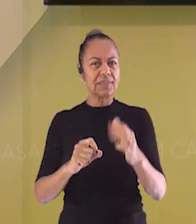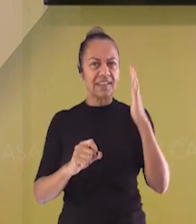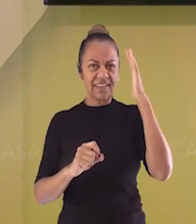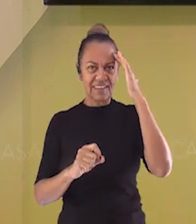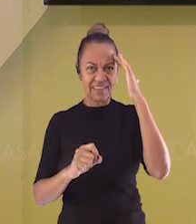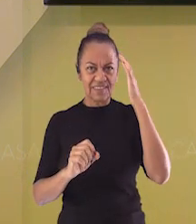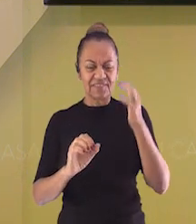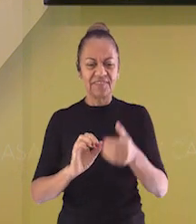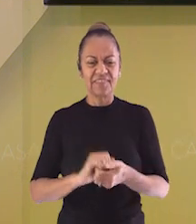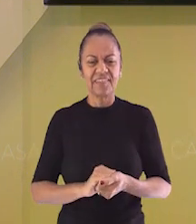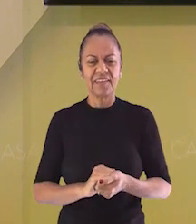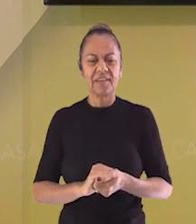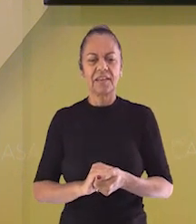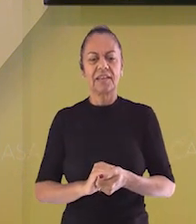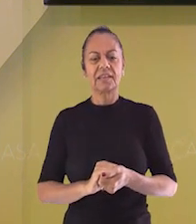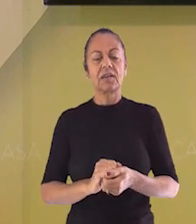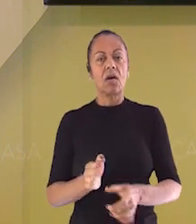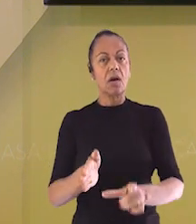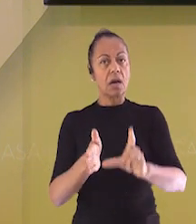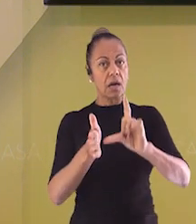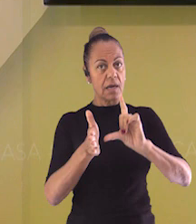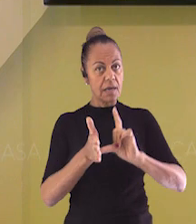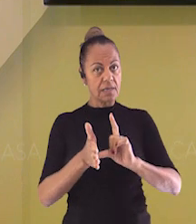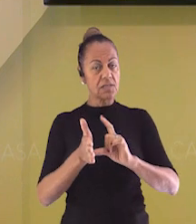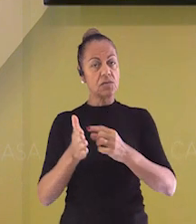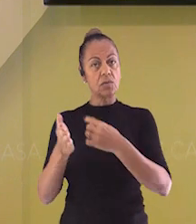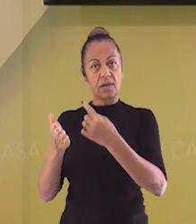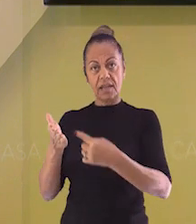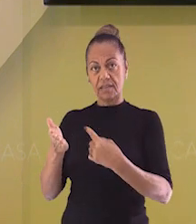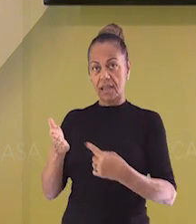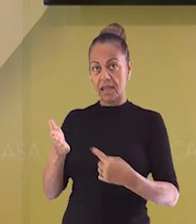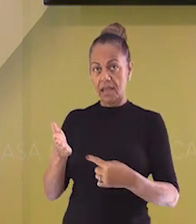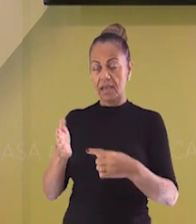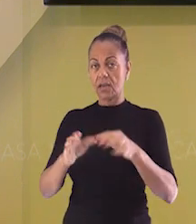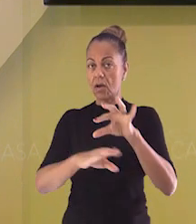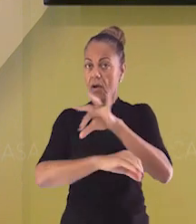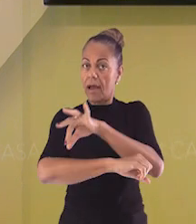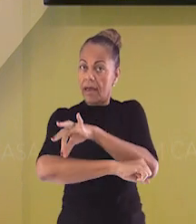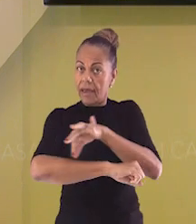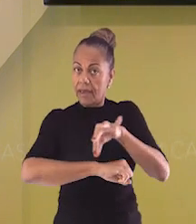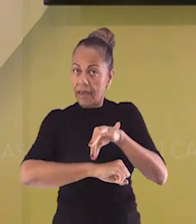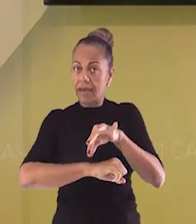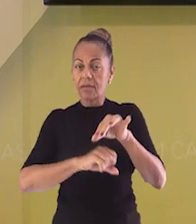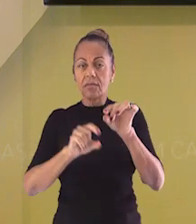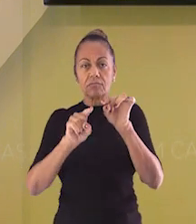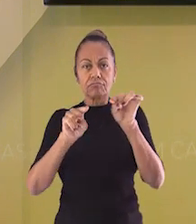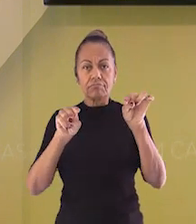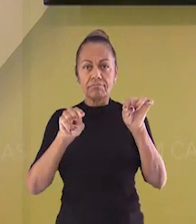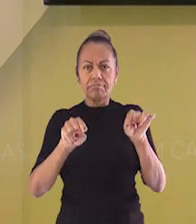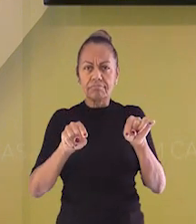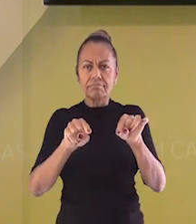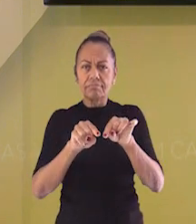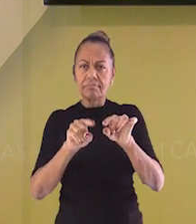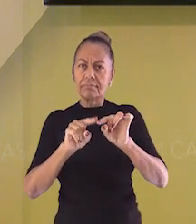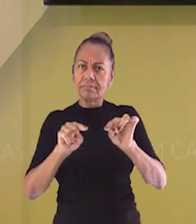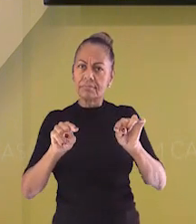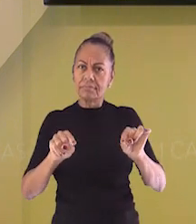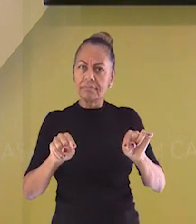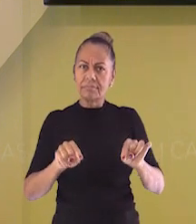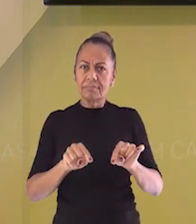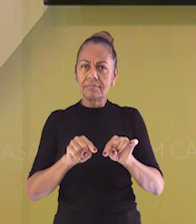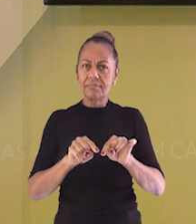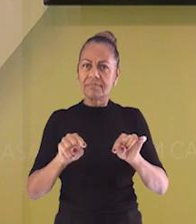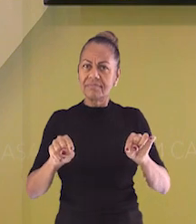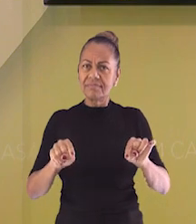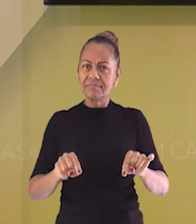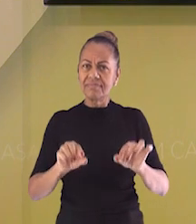vídeo, eu medi antes o tamanho do quadro que montei no caderno. Depois medi as formas para que elas tivessem todas